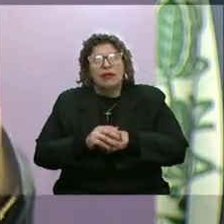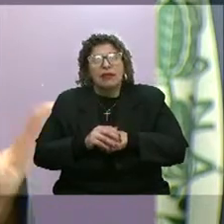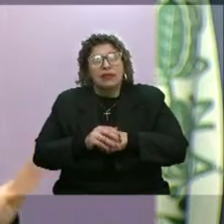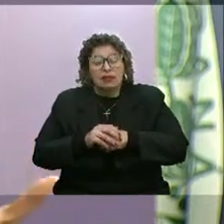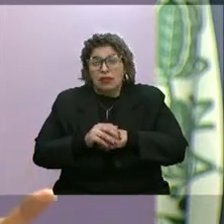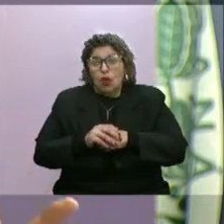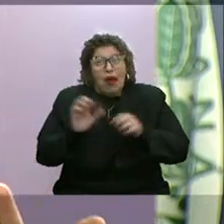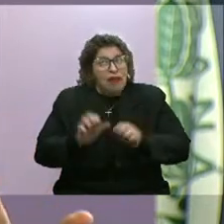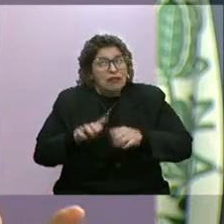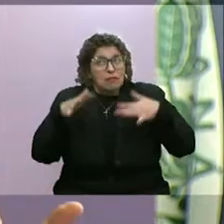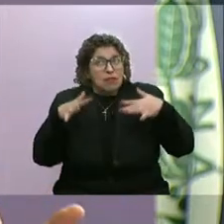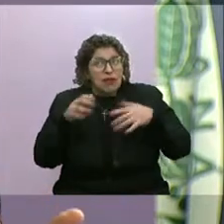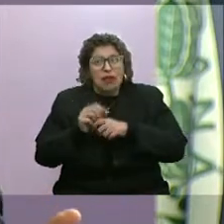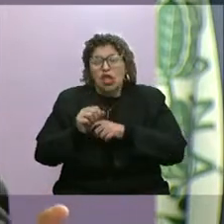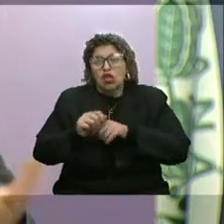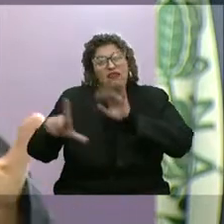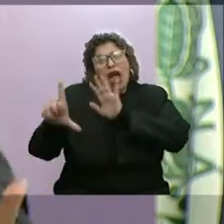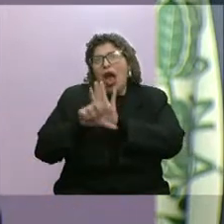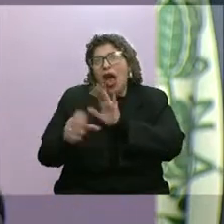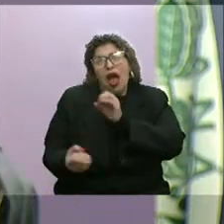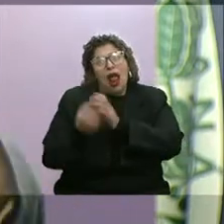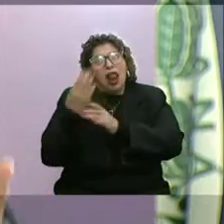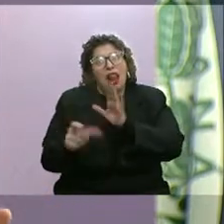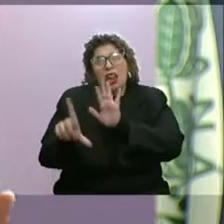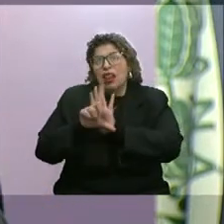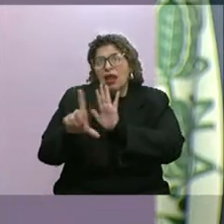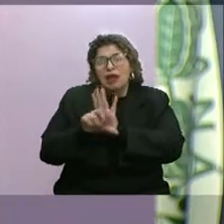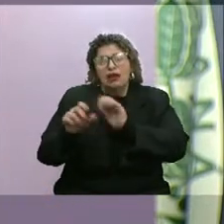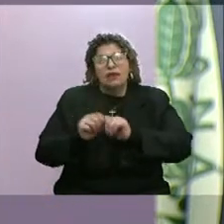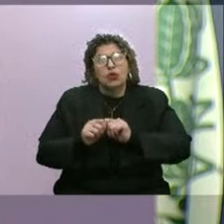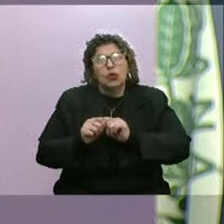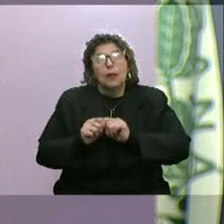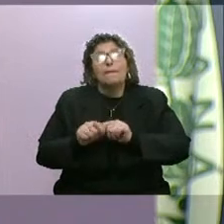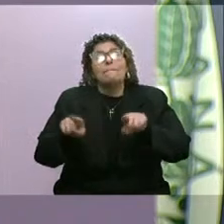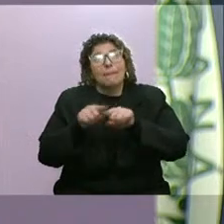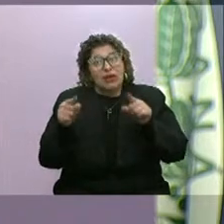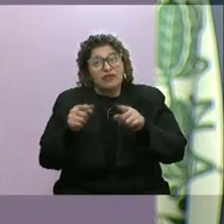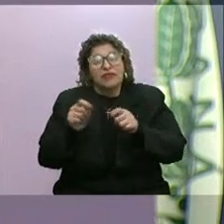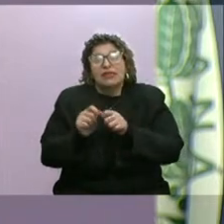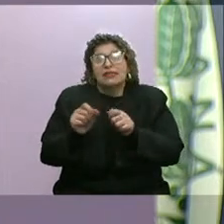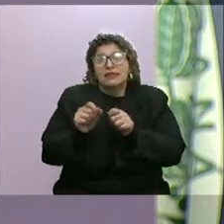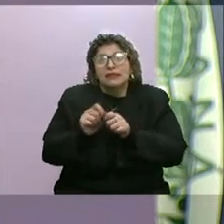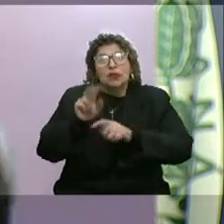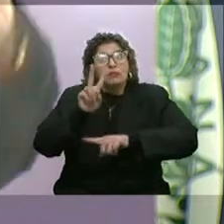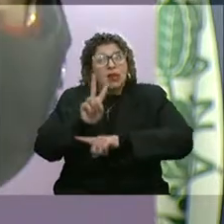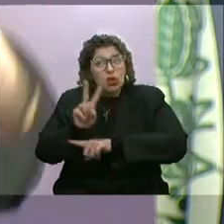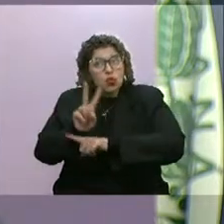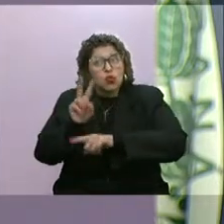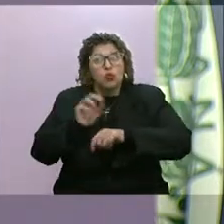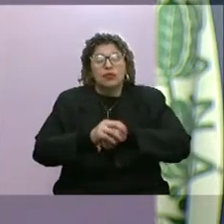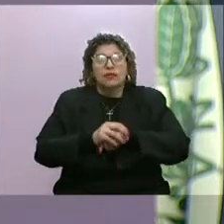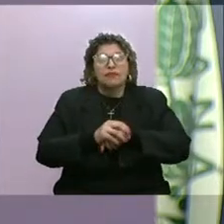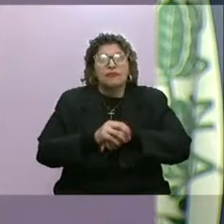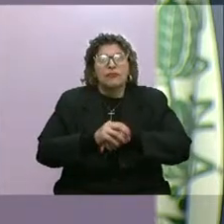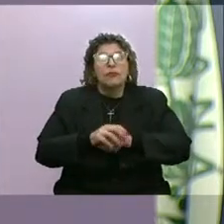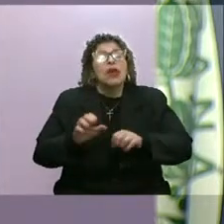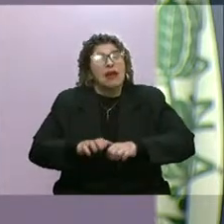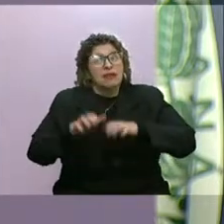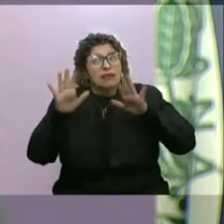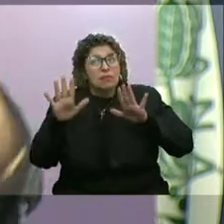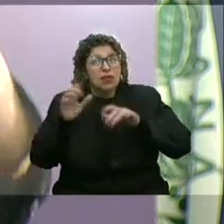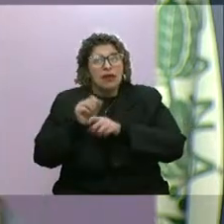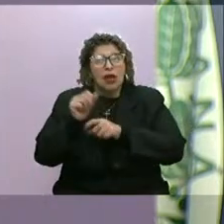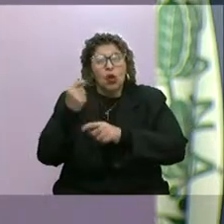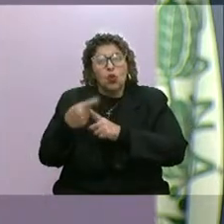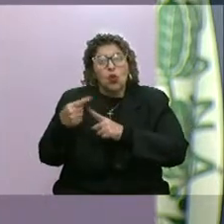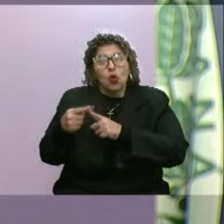Assembleia não precisa necessariamente só fazer leis, mas também fazer uma ação mais ativa e prestar contas. A Assembleia se prestar